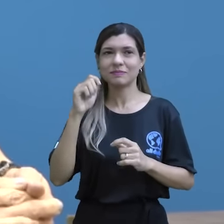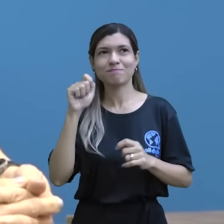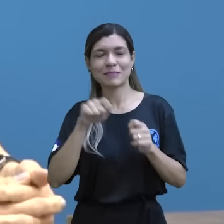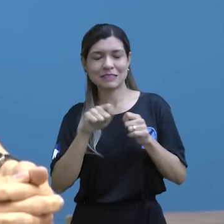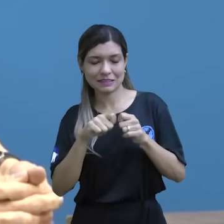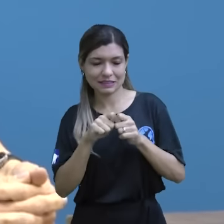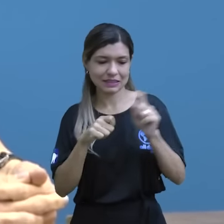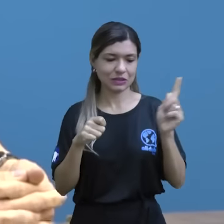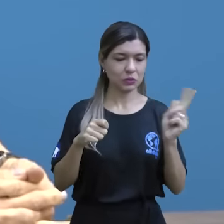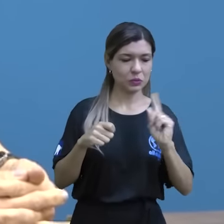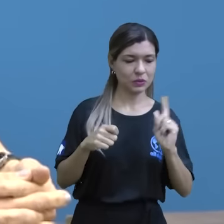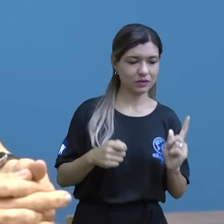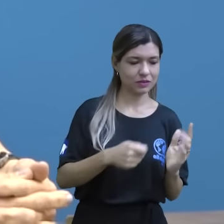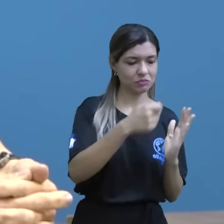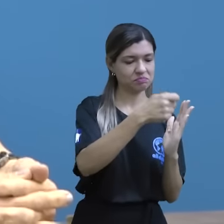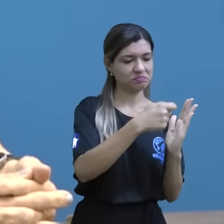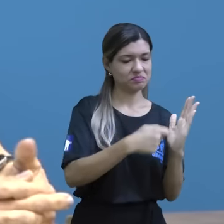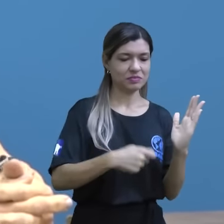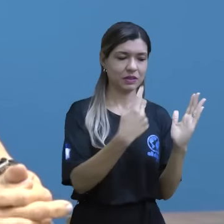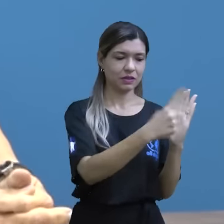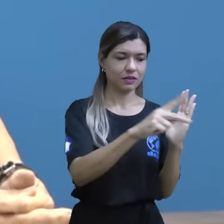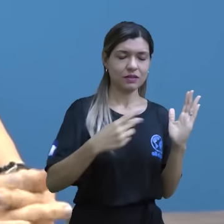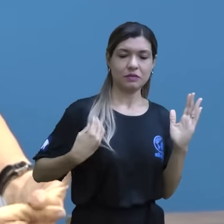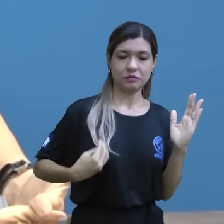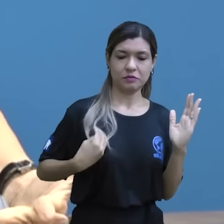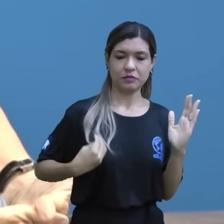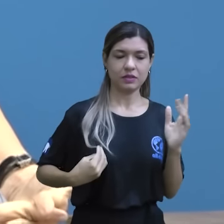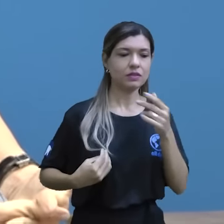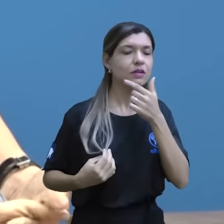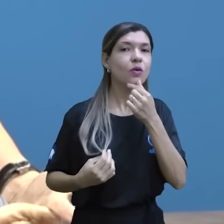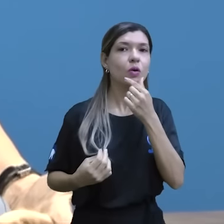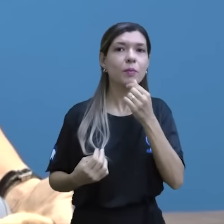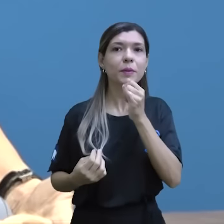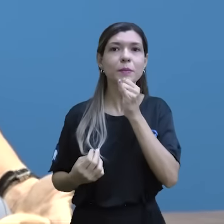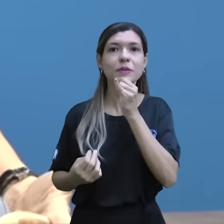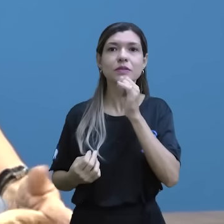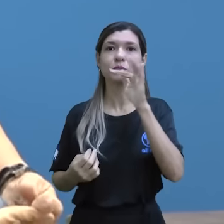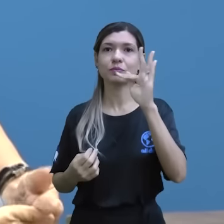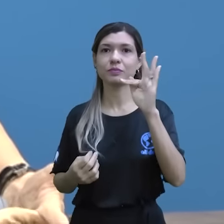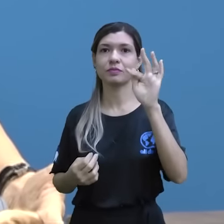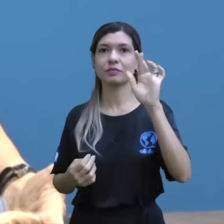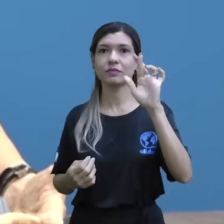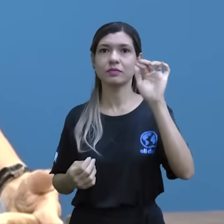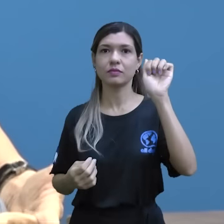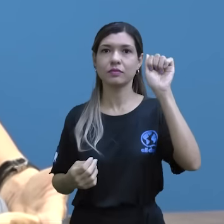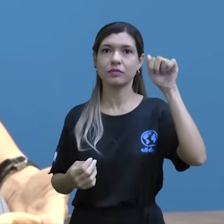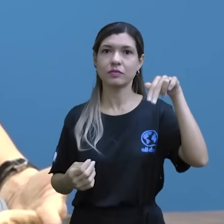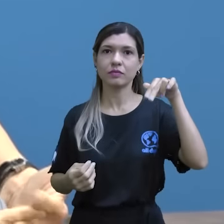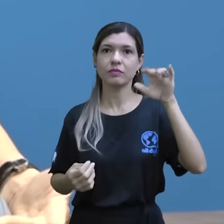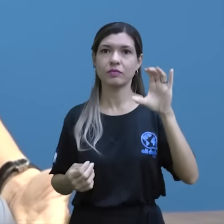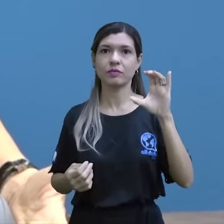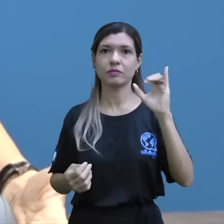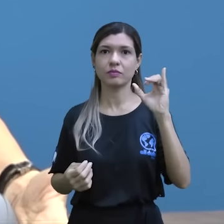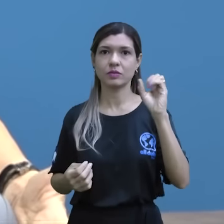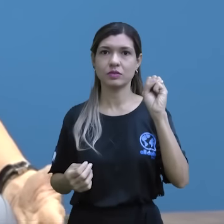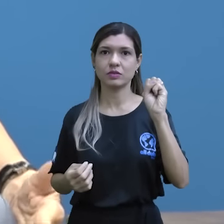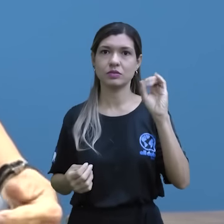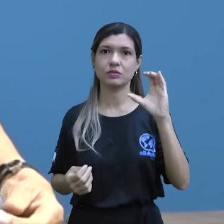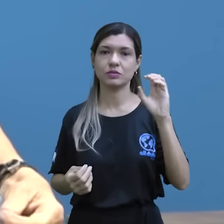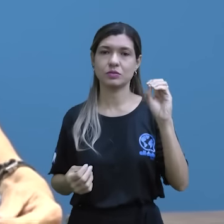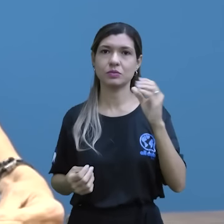que é de 53, né? 52, 53, é uma biografia fundamental, e que foi fundamental para que eu pudesse fazer